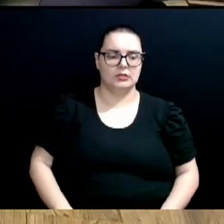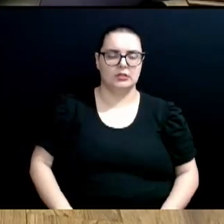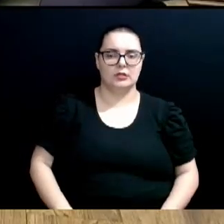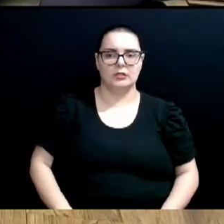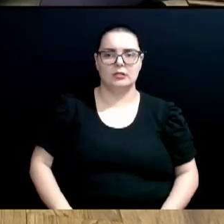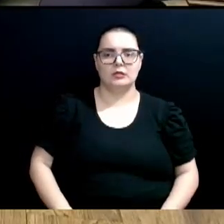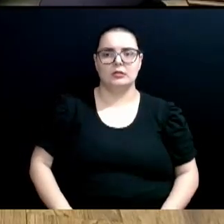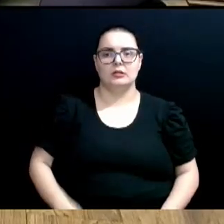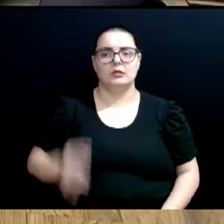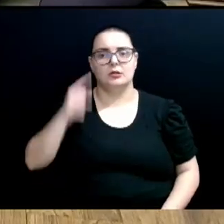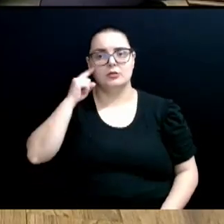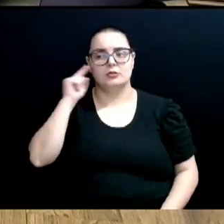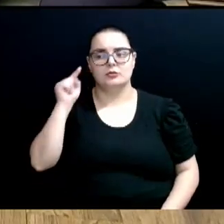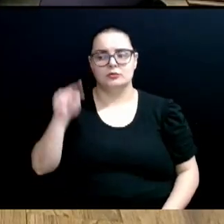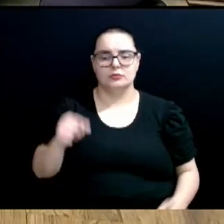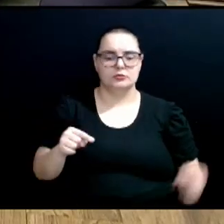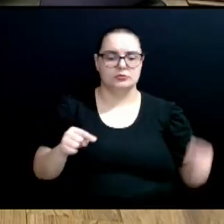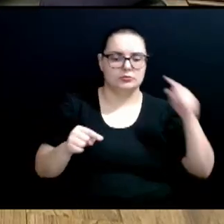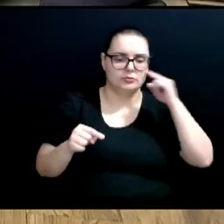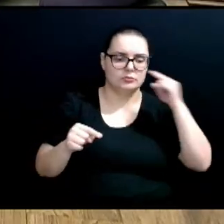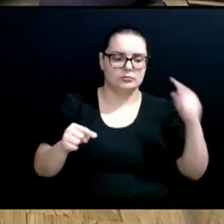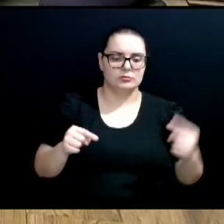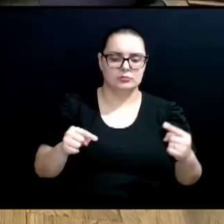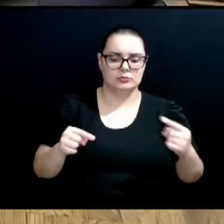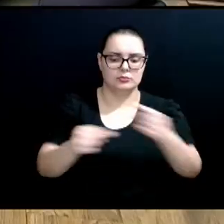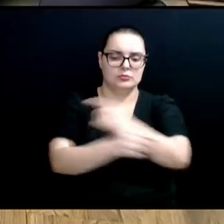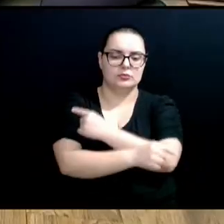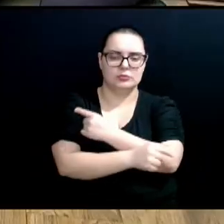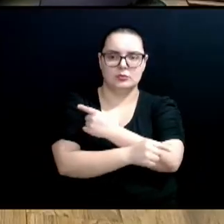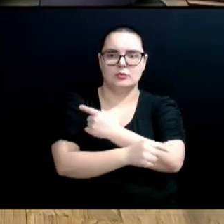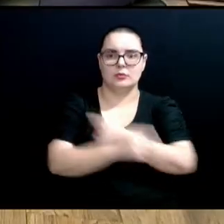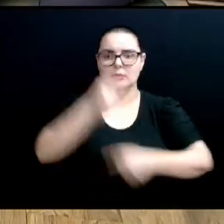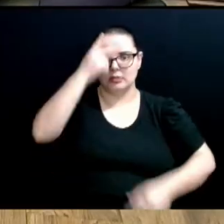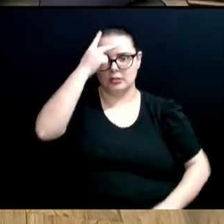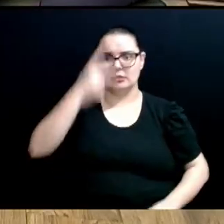divergência entre as próprias regras